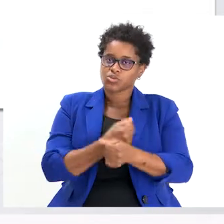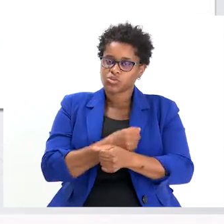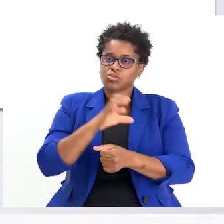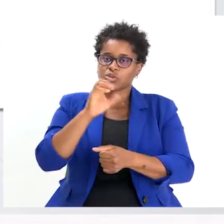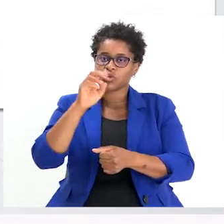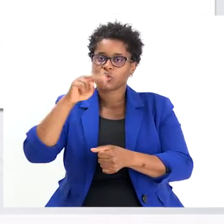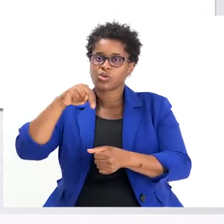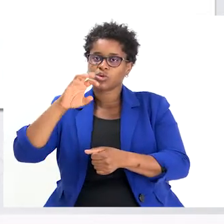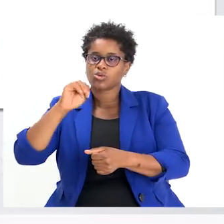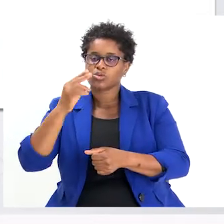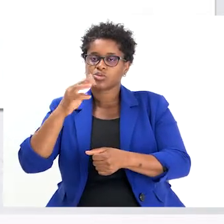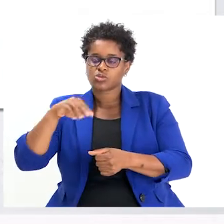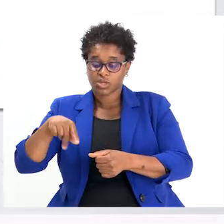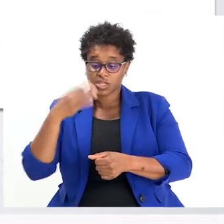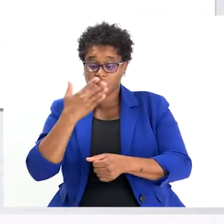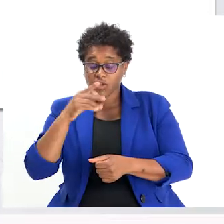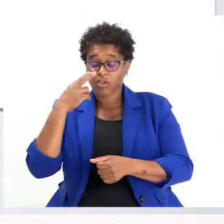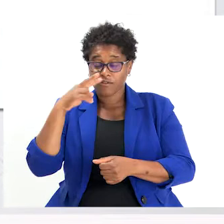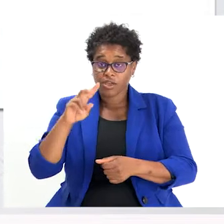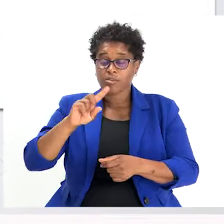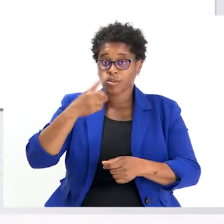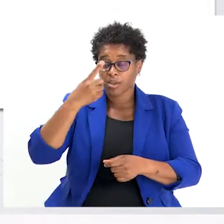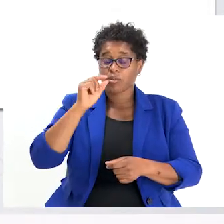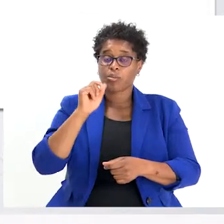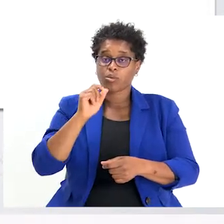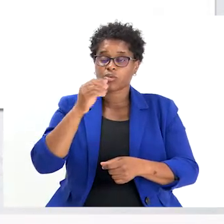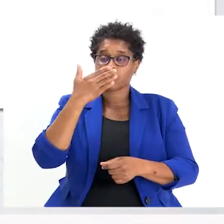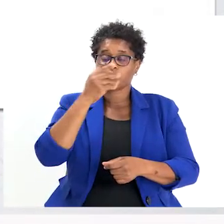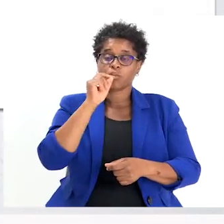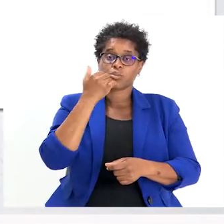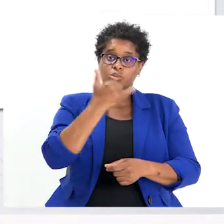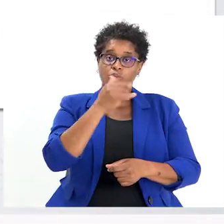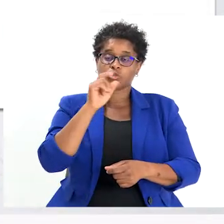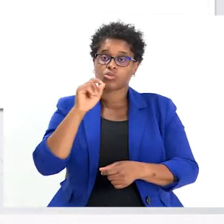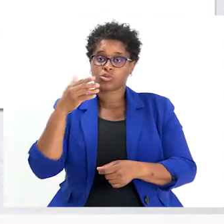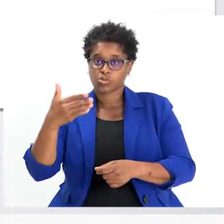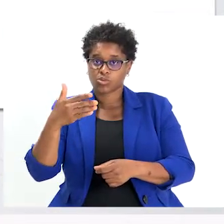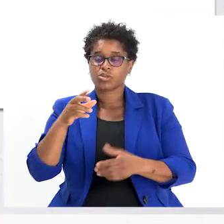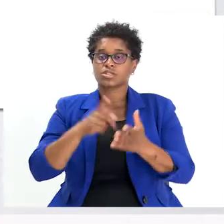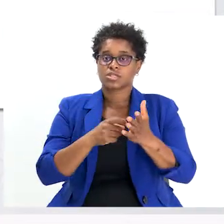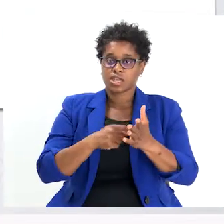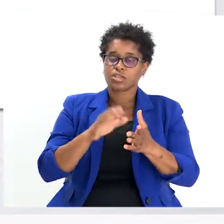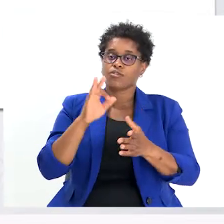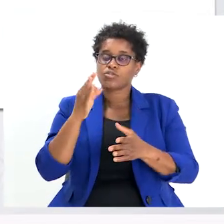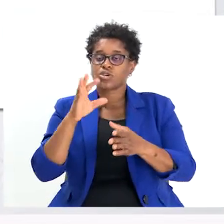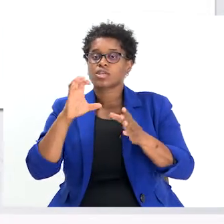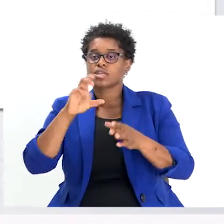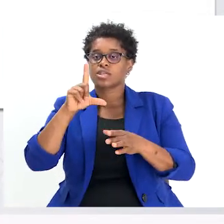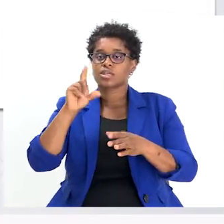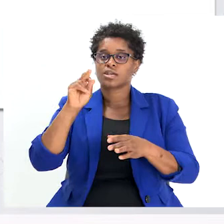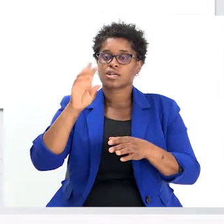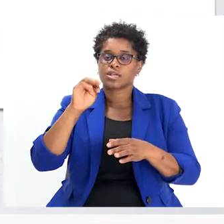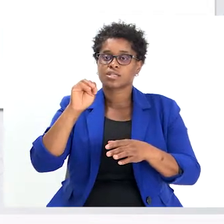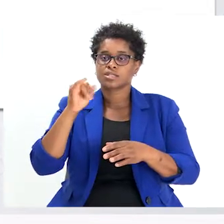Nesta aula vamos ver o primeiro ponto, o ponto 2.1, necessidades, noção e classificação, onde nós